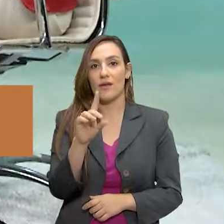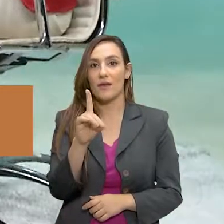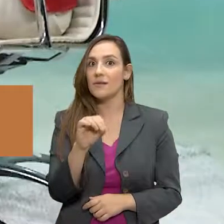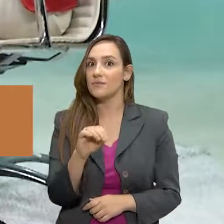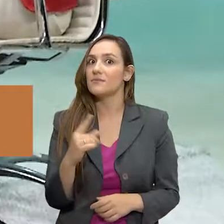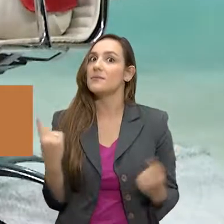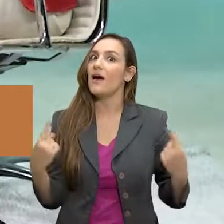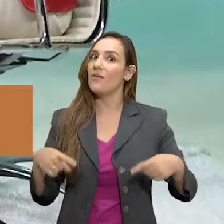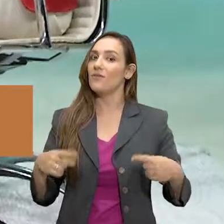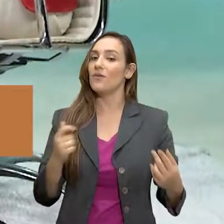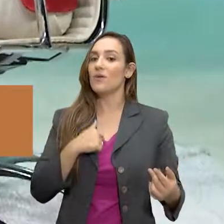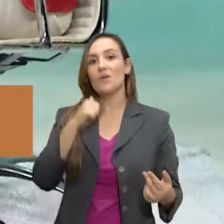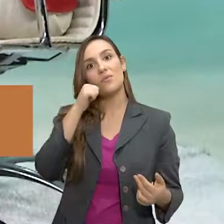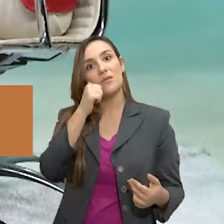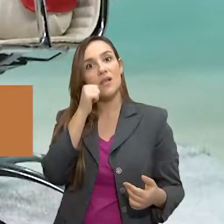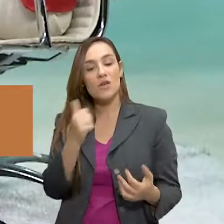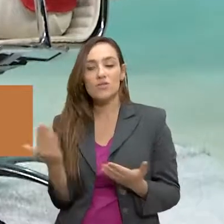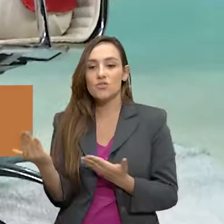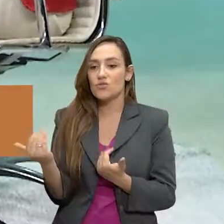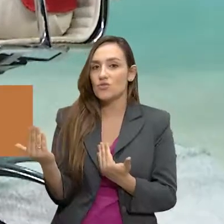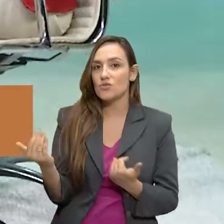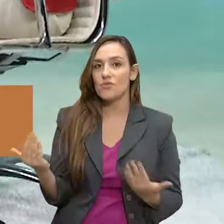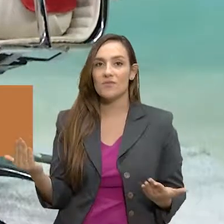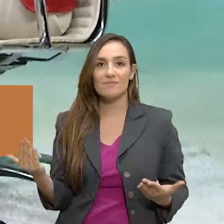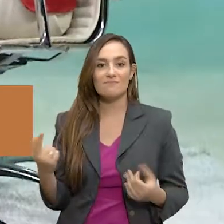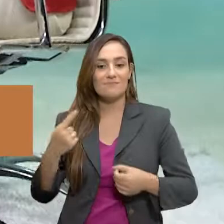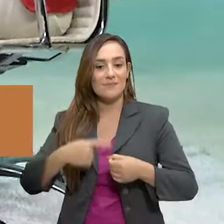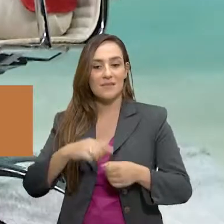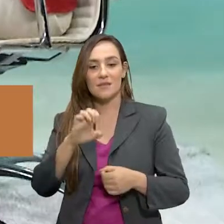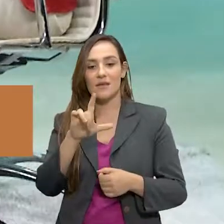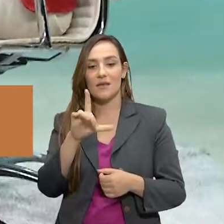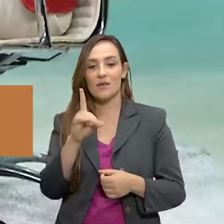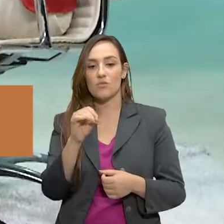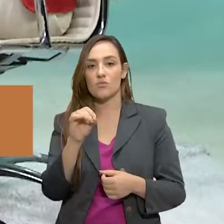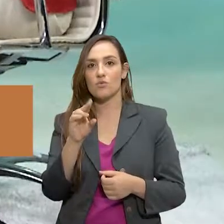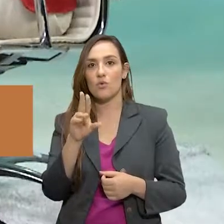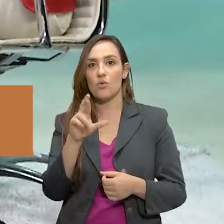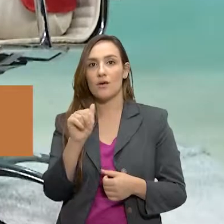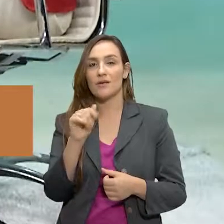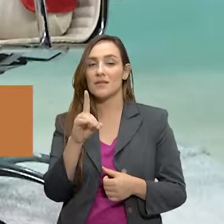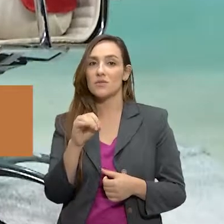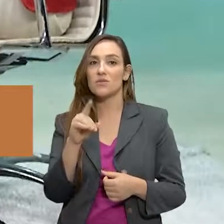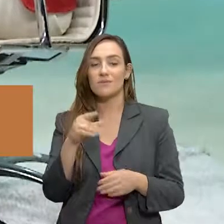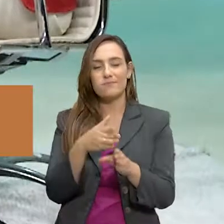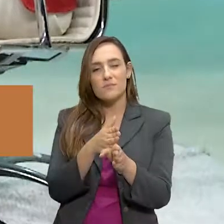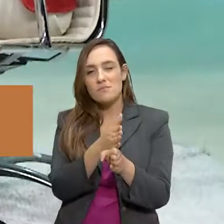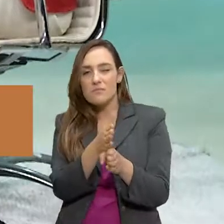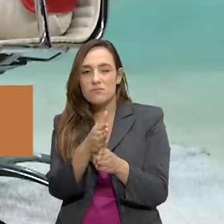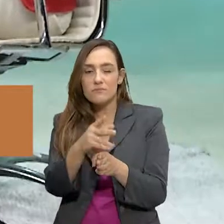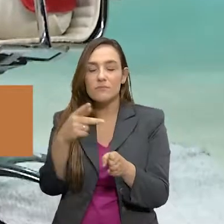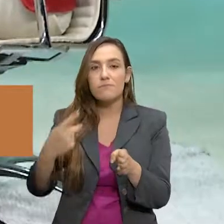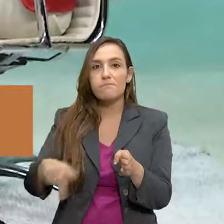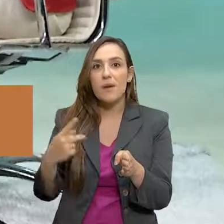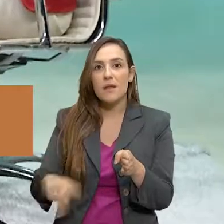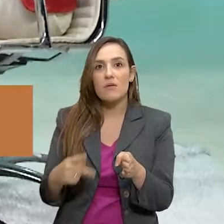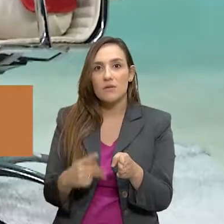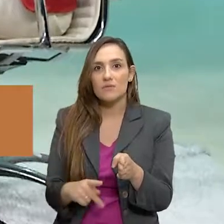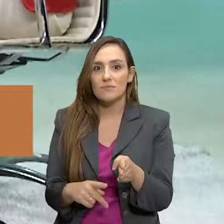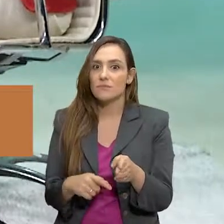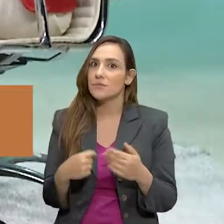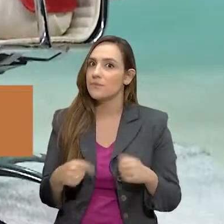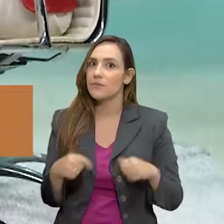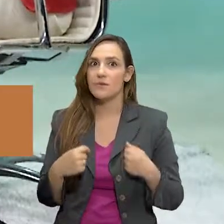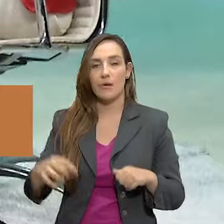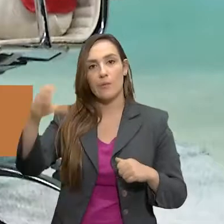bem desafiador, né? Porque imagina, mulher muito jovem, Eldorado é uma cidade que é fronteira com o Paraguai